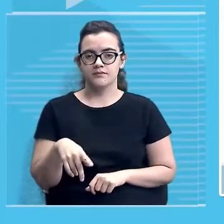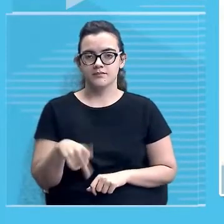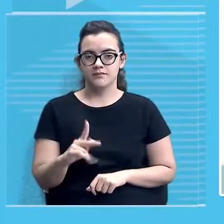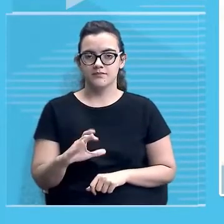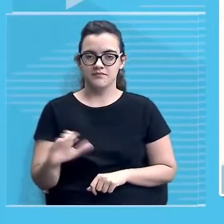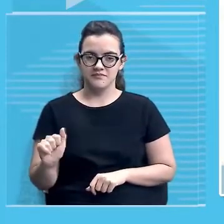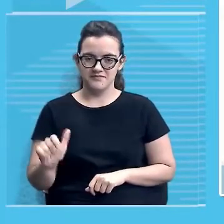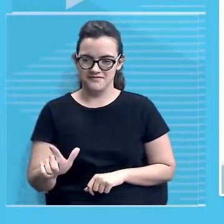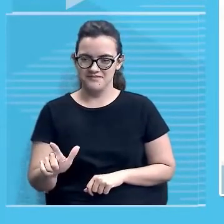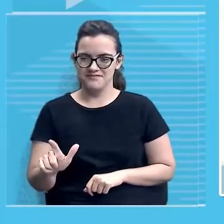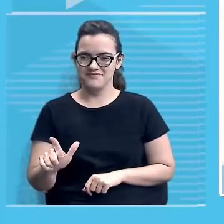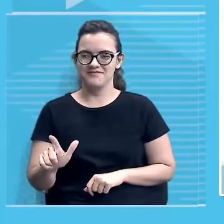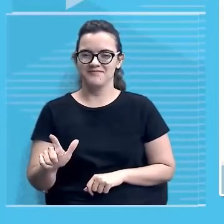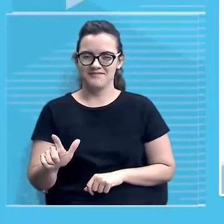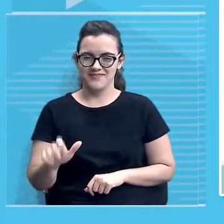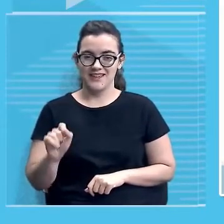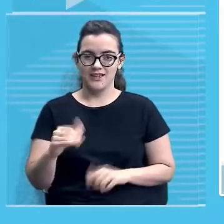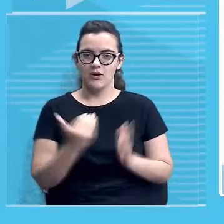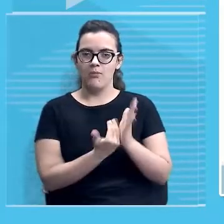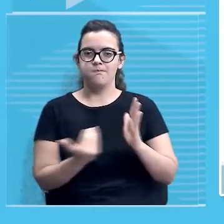Essa grande caloria